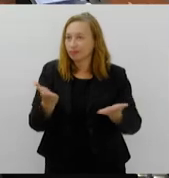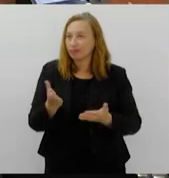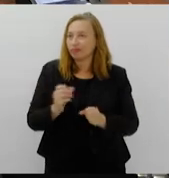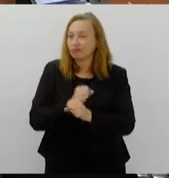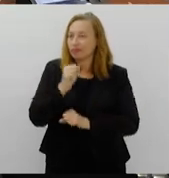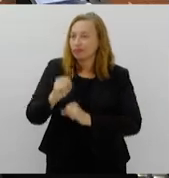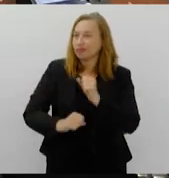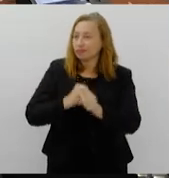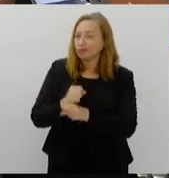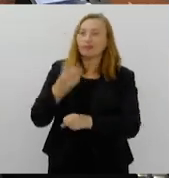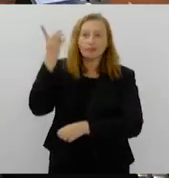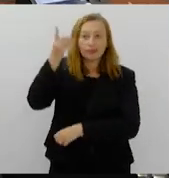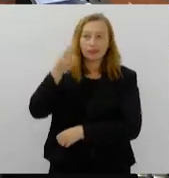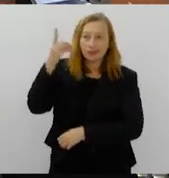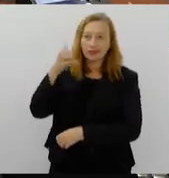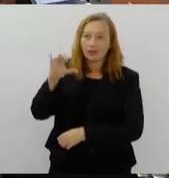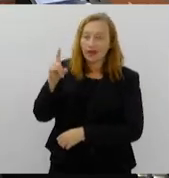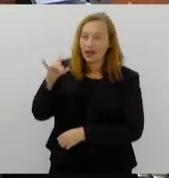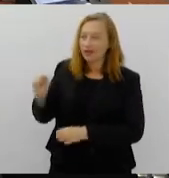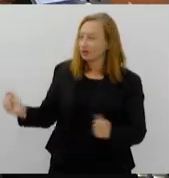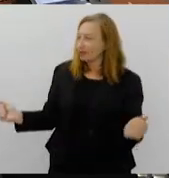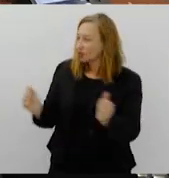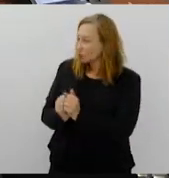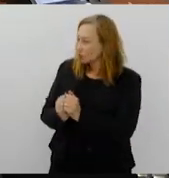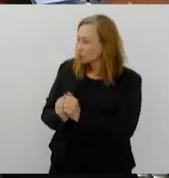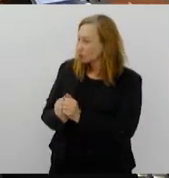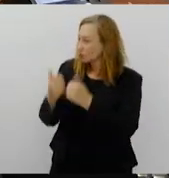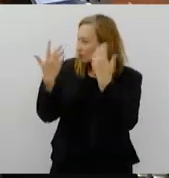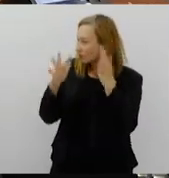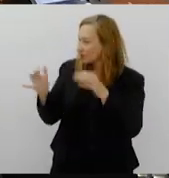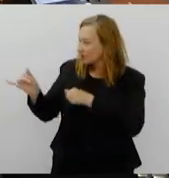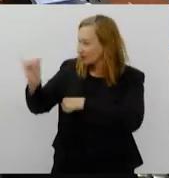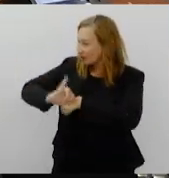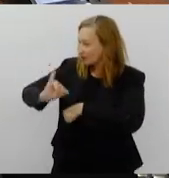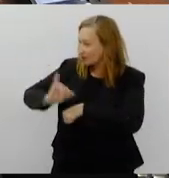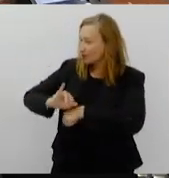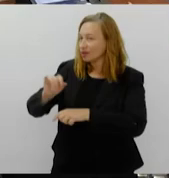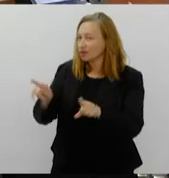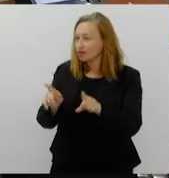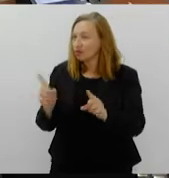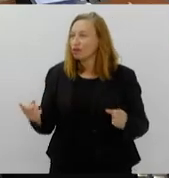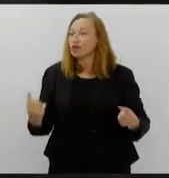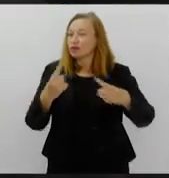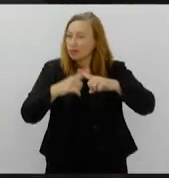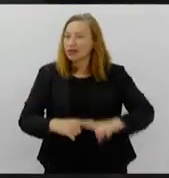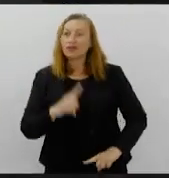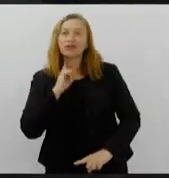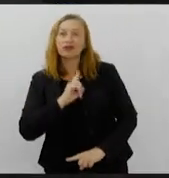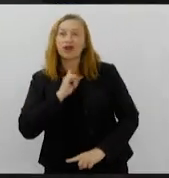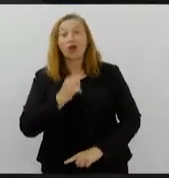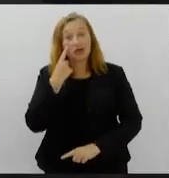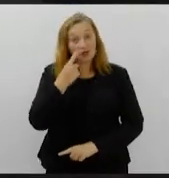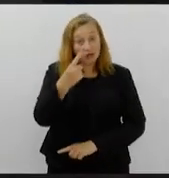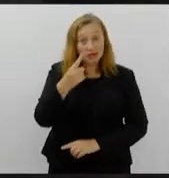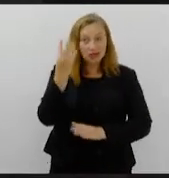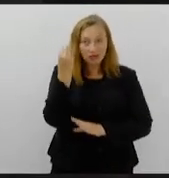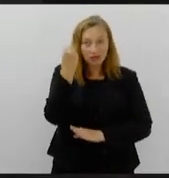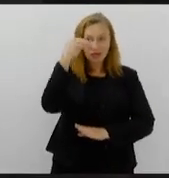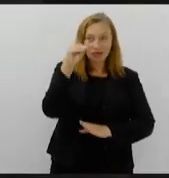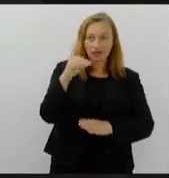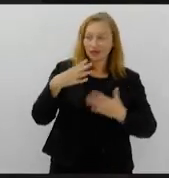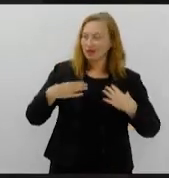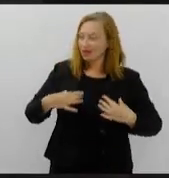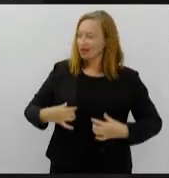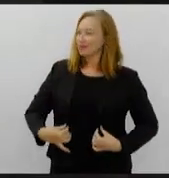deputado Caiado, vamos estar juntos lá no Raulino, prestigiando Volta Redonda e Fluminense. Parabéns, Muni. Eu vi você postando lá com a camisa quando